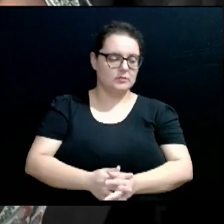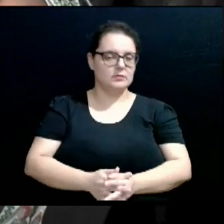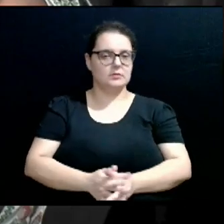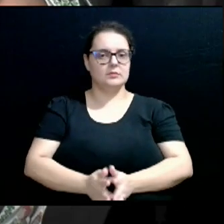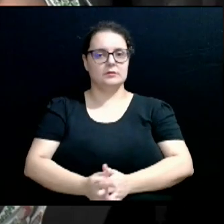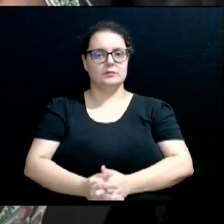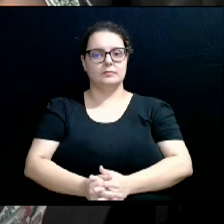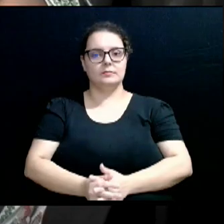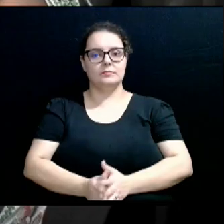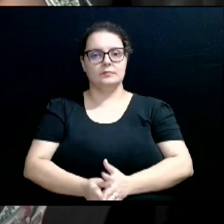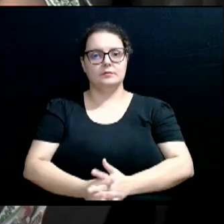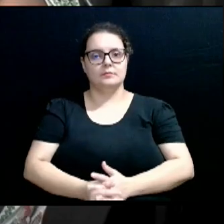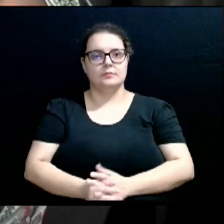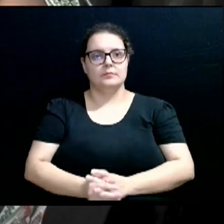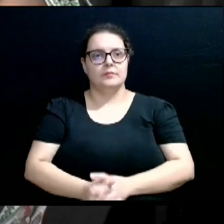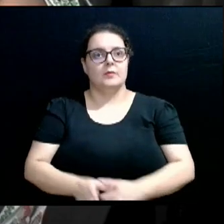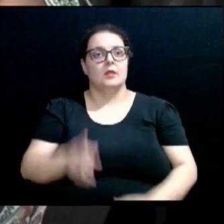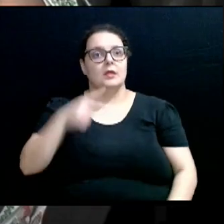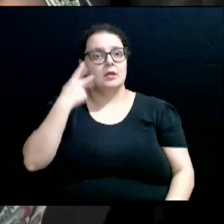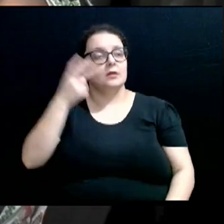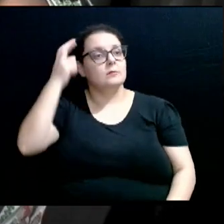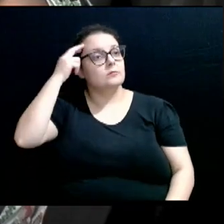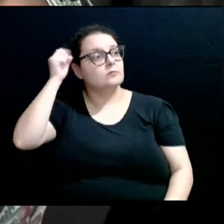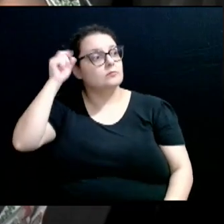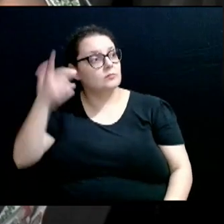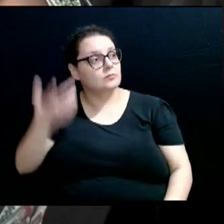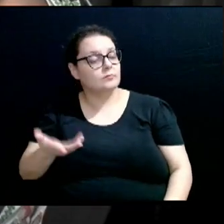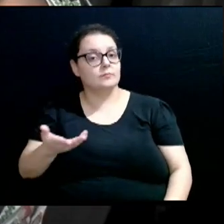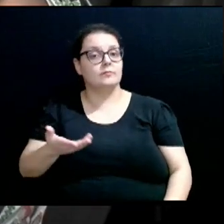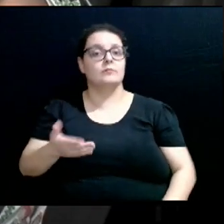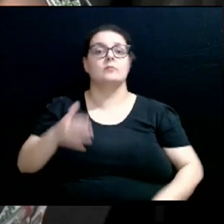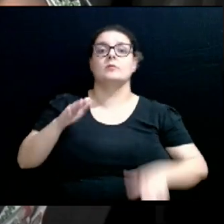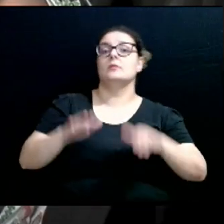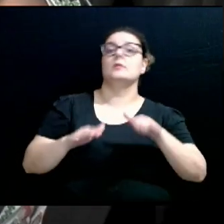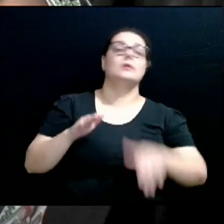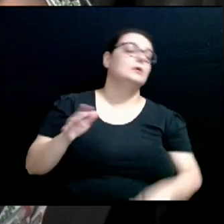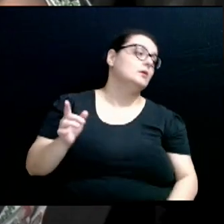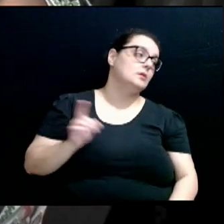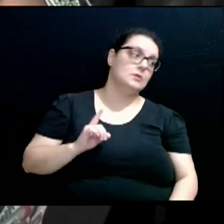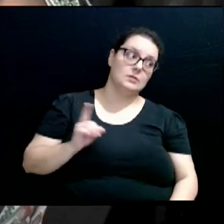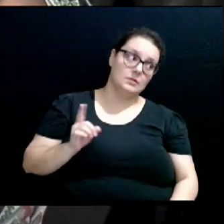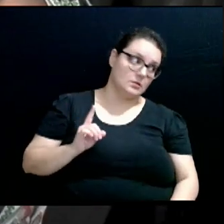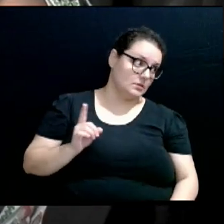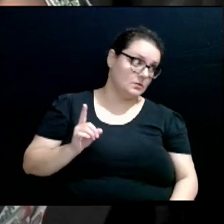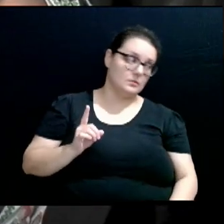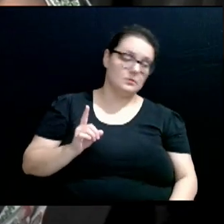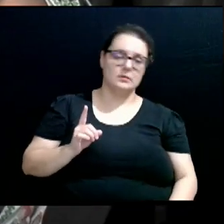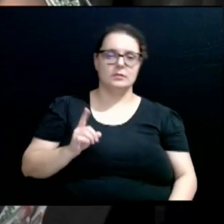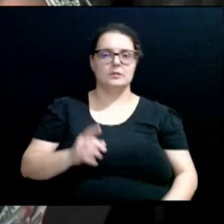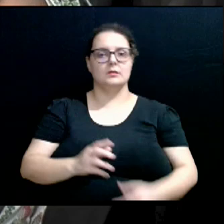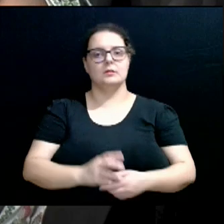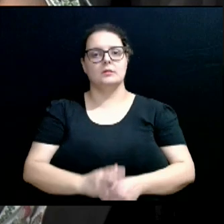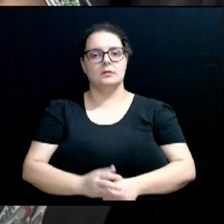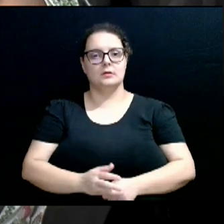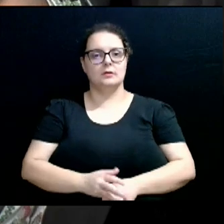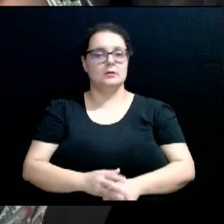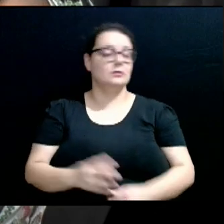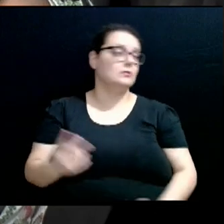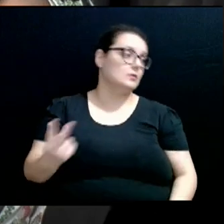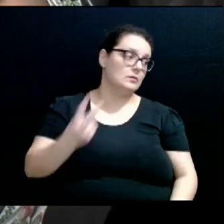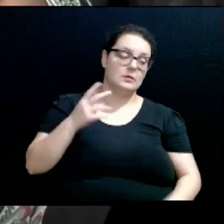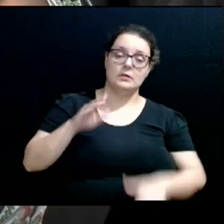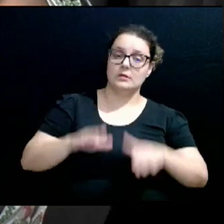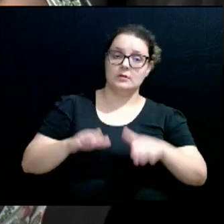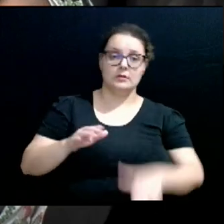essas políticas culturais, que nem sempre, né, são valorizadas, que nem sempre há um